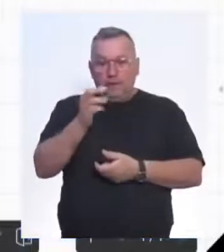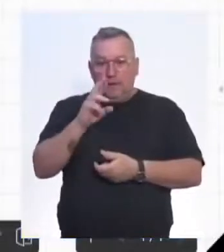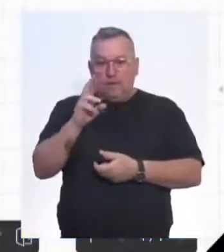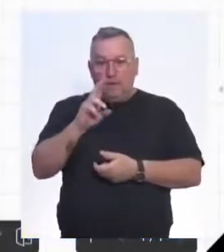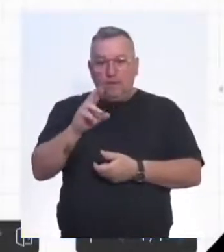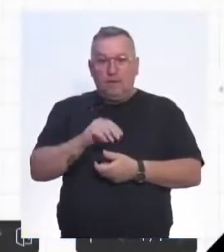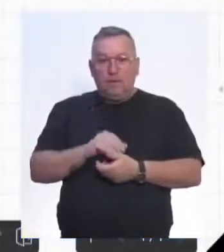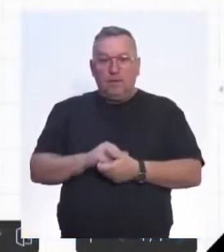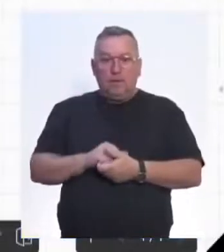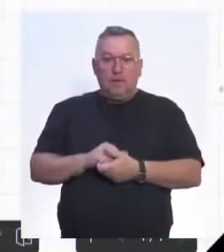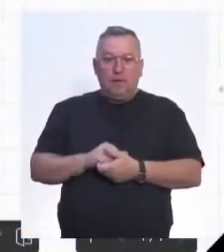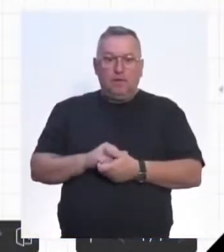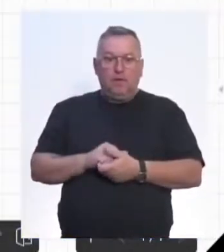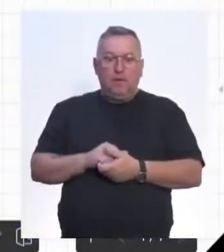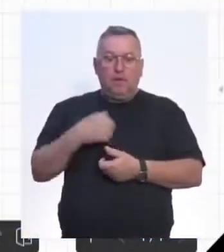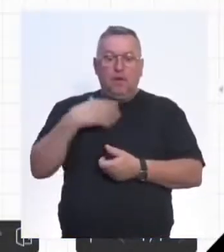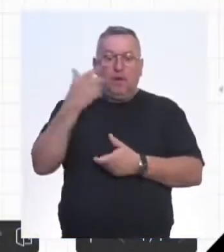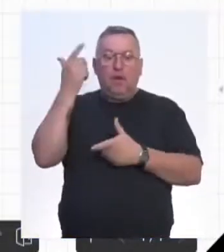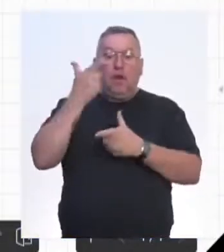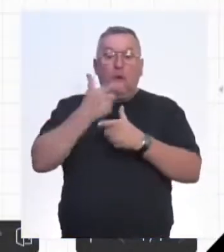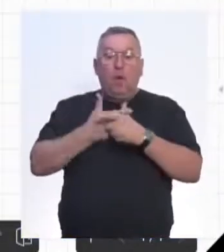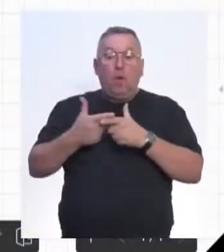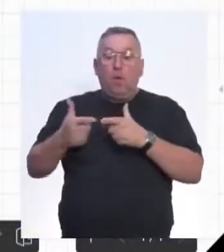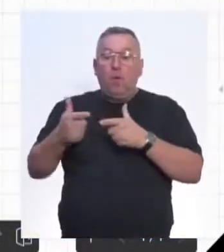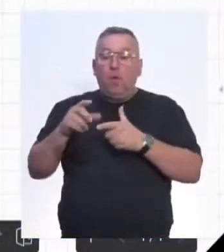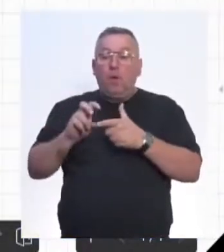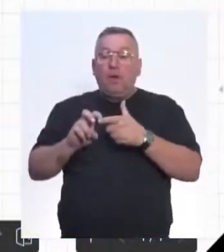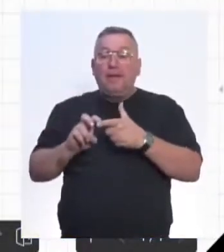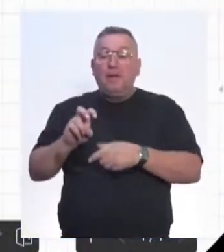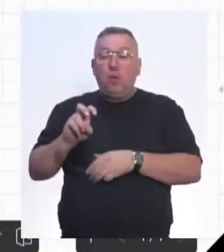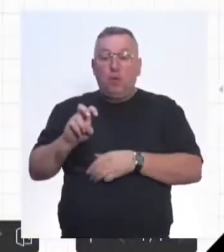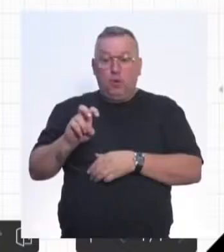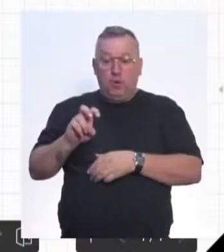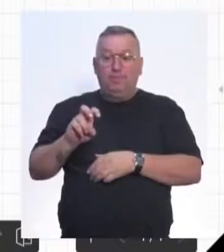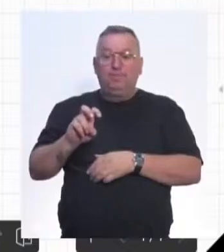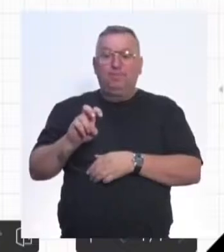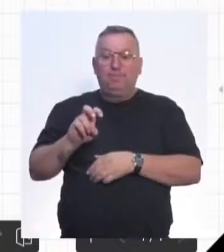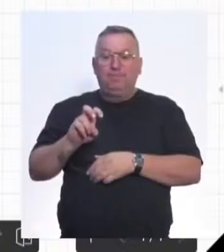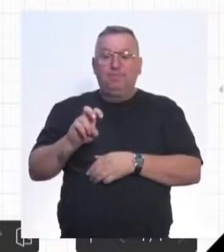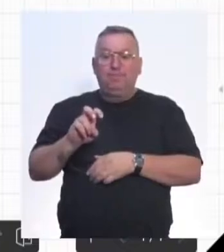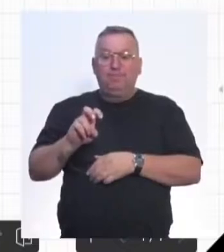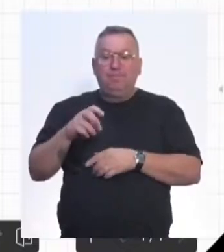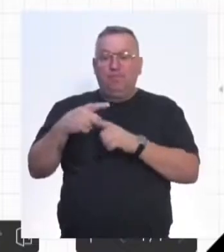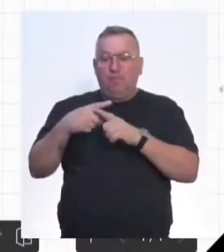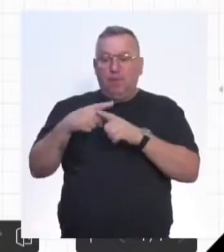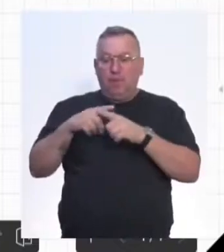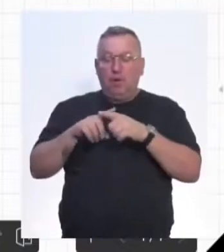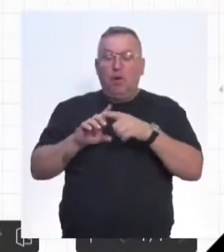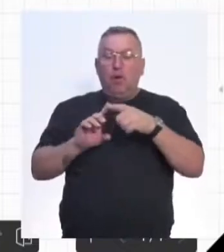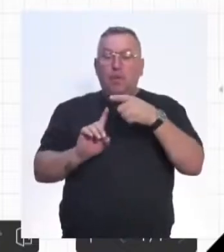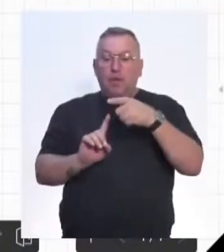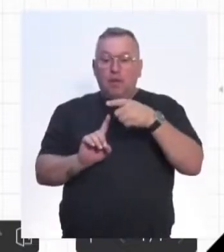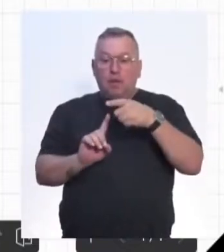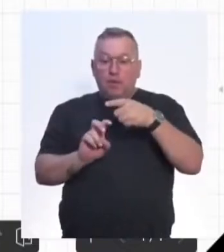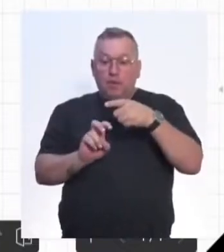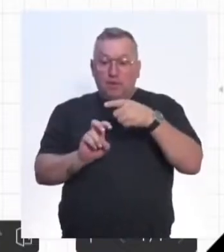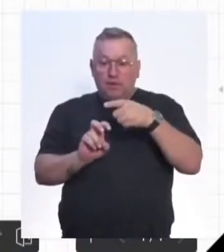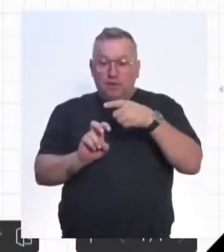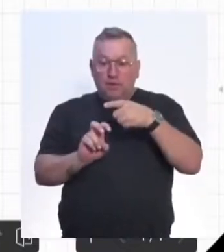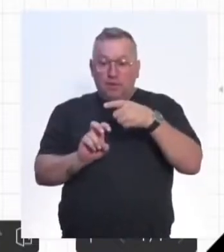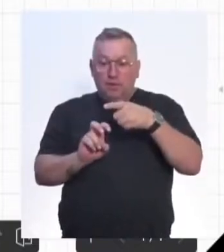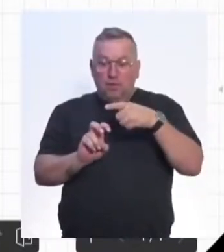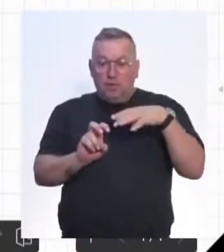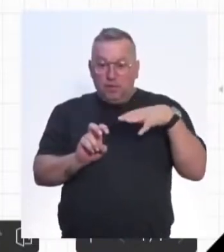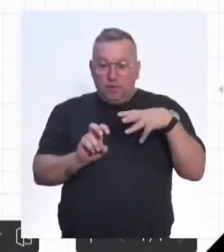o 600. Eu quero dividir, no caso ali, em 5 partes, né, Ale? Isso, porque o denominador é 5, que é o inteiro foi